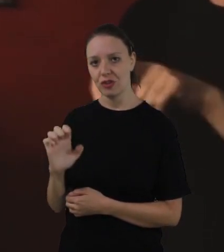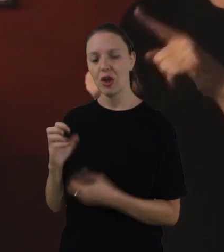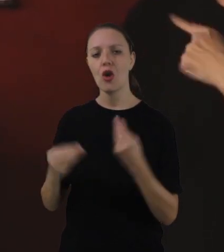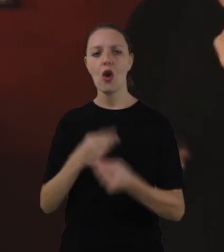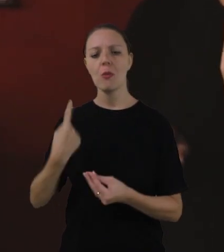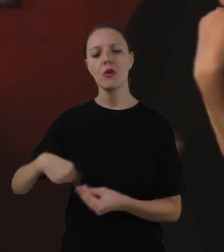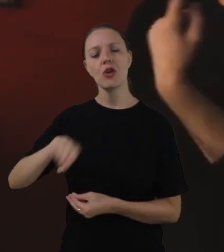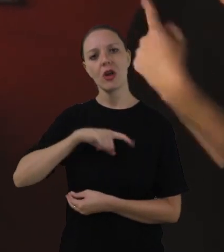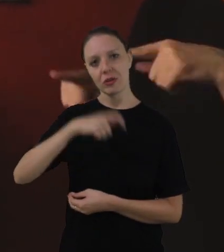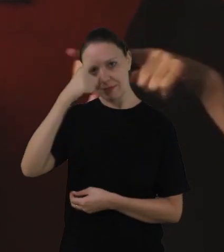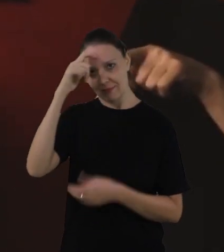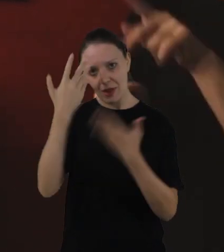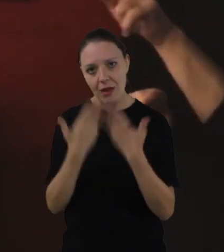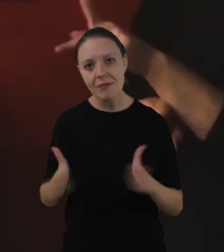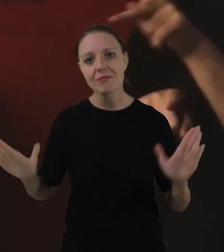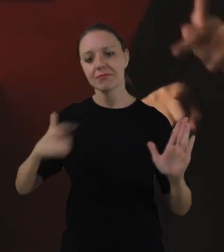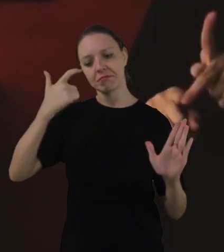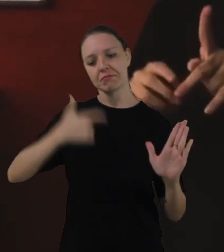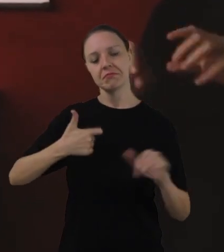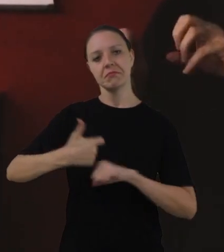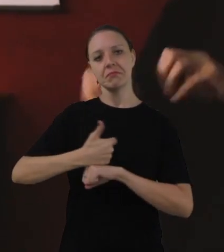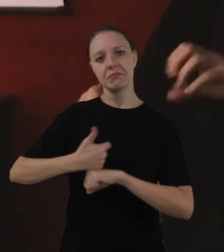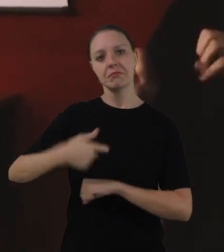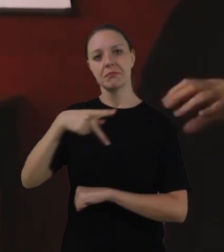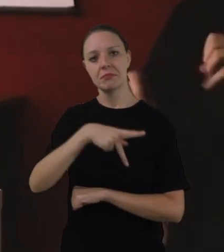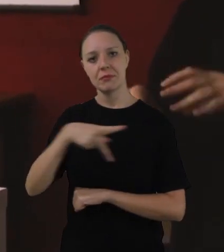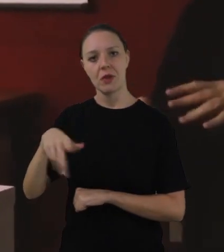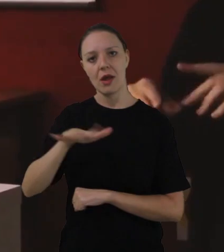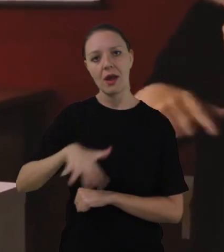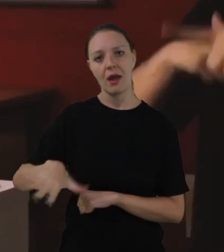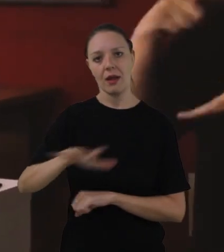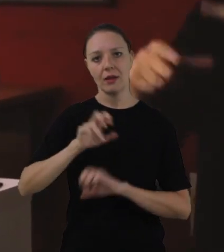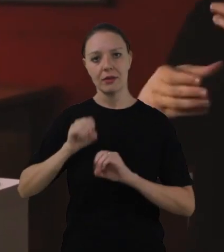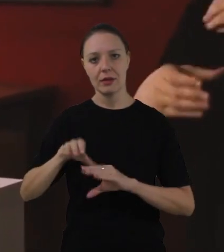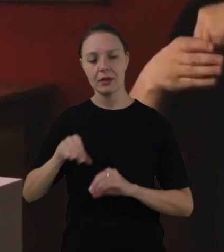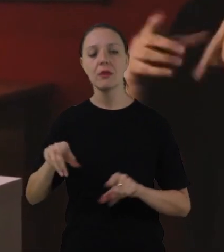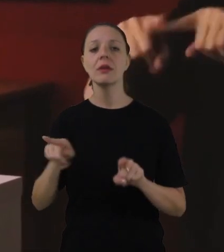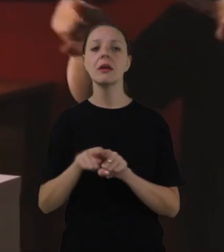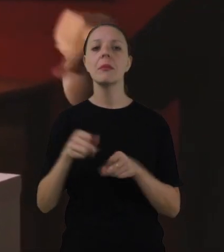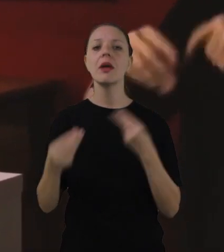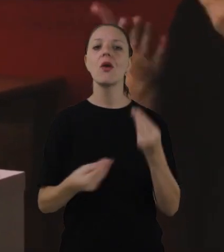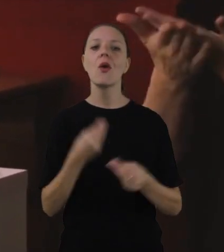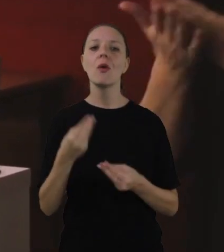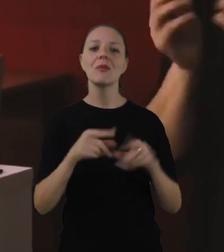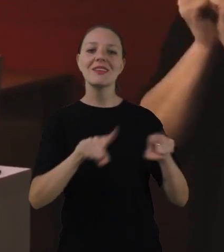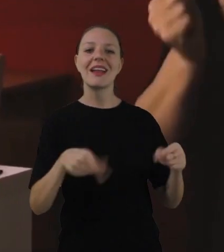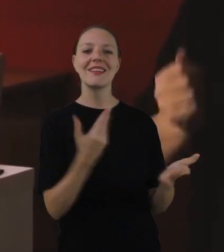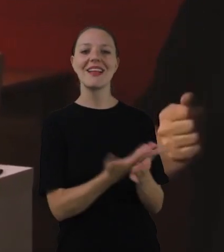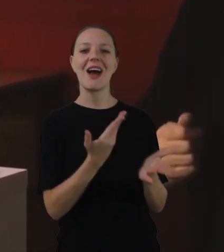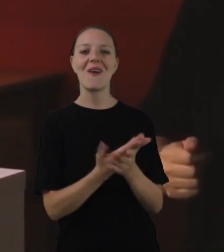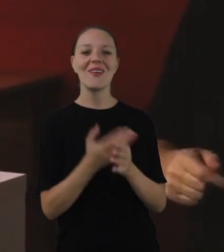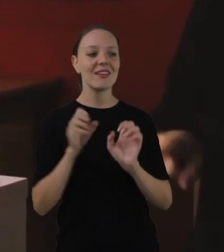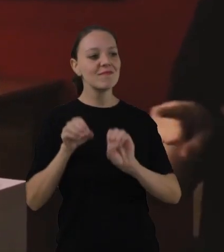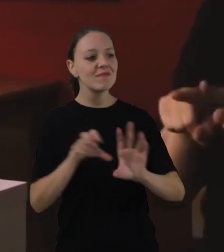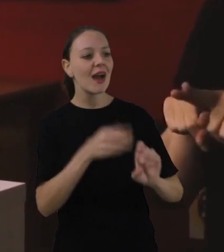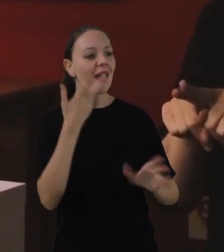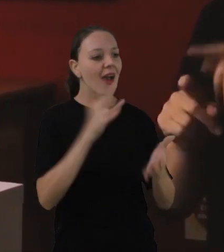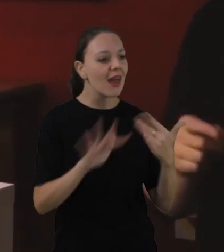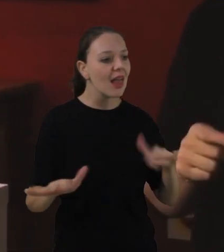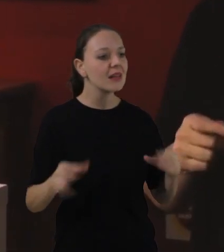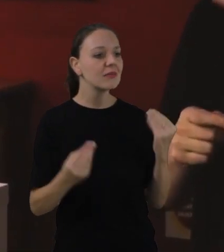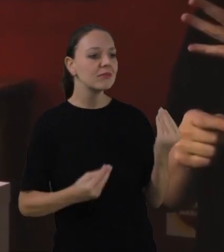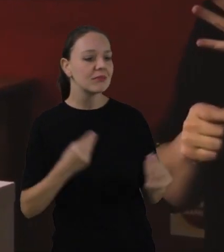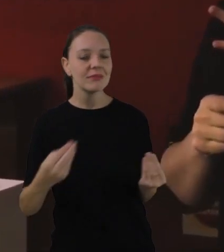nós mesmos como professores, educadores, e também como trabalhar isso em sala de aula com as crianças, né? Então, vale a pena também a